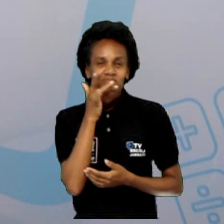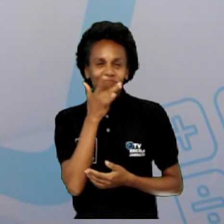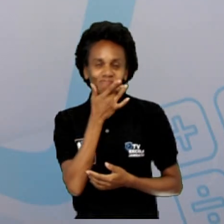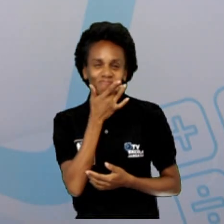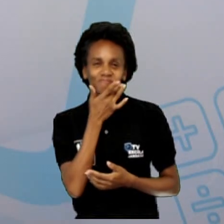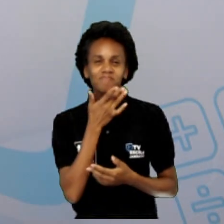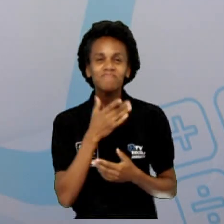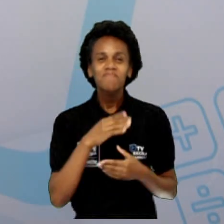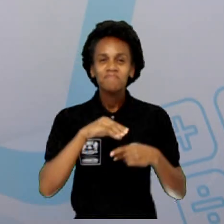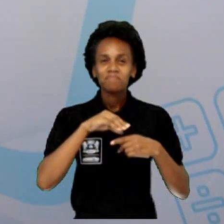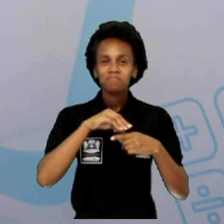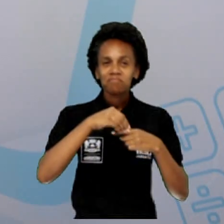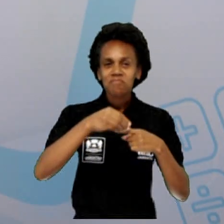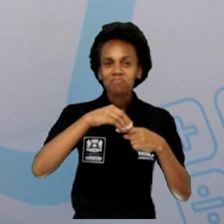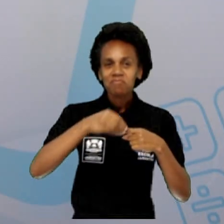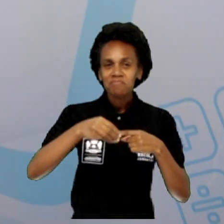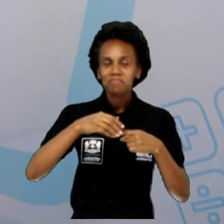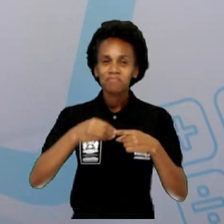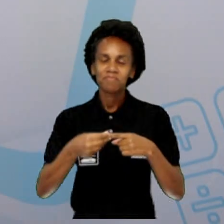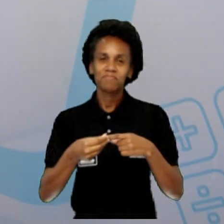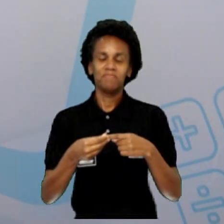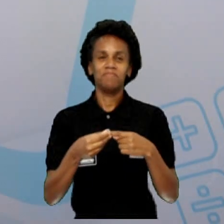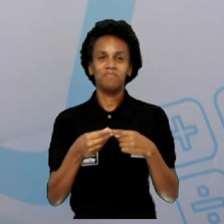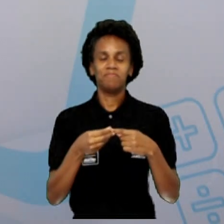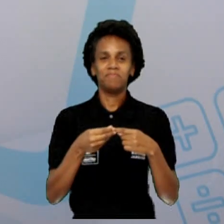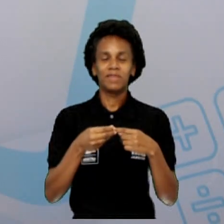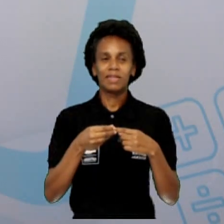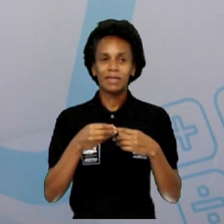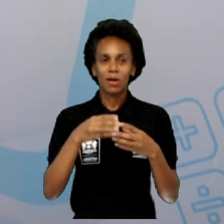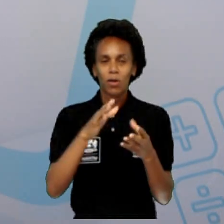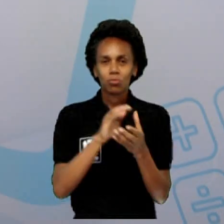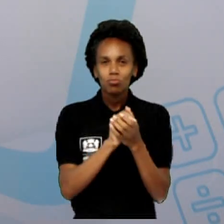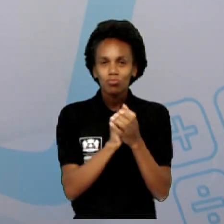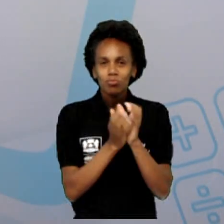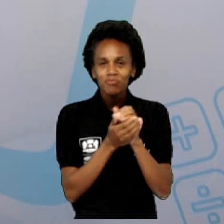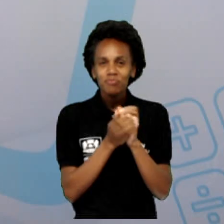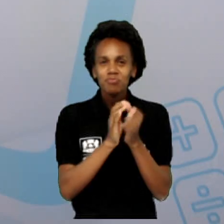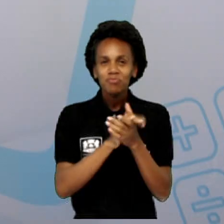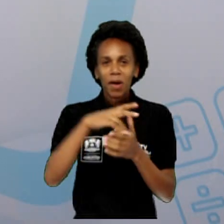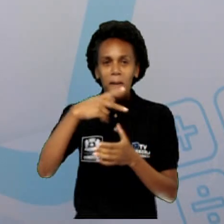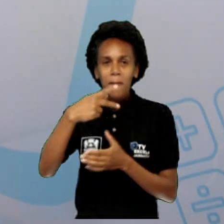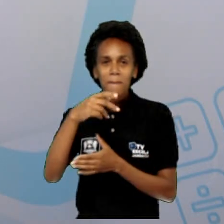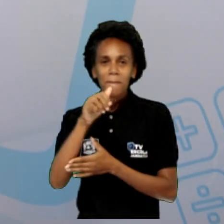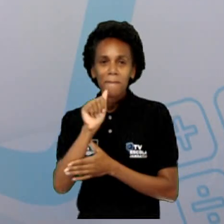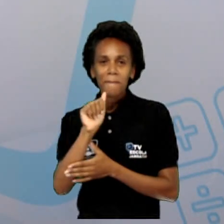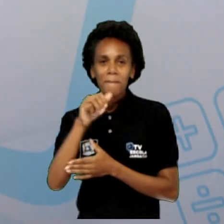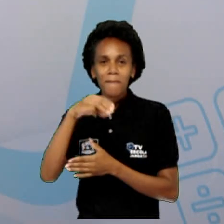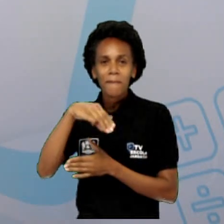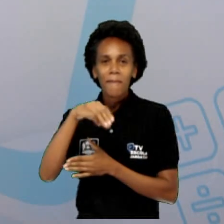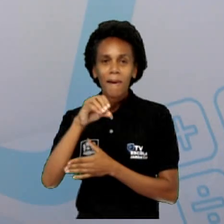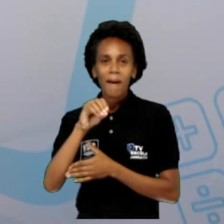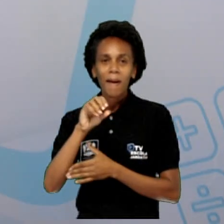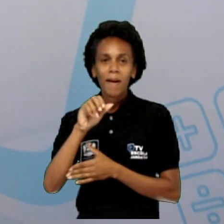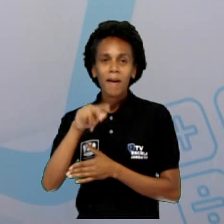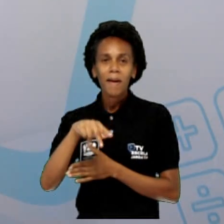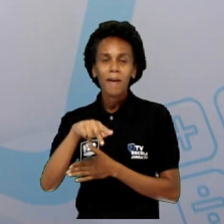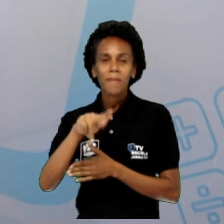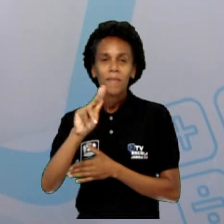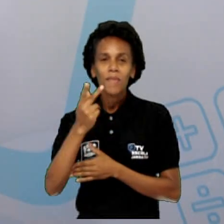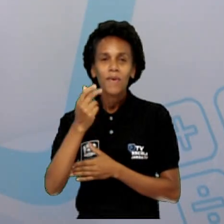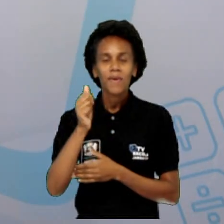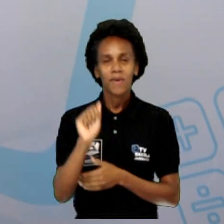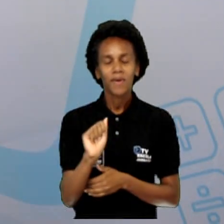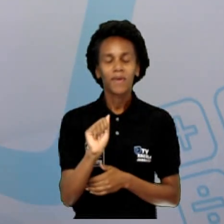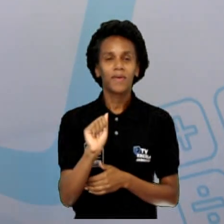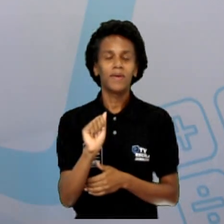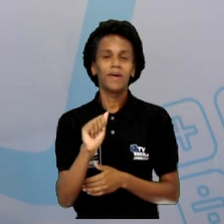milho, canjica, pamonha, Jesus, não é verdade? Pois é,